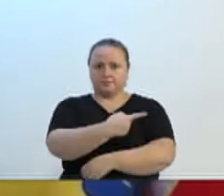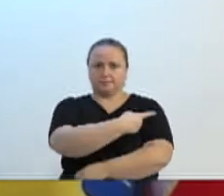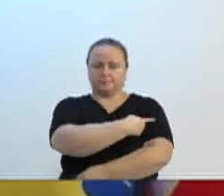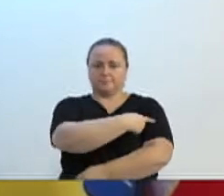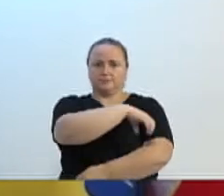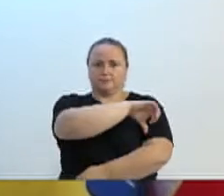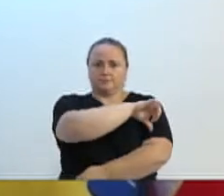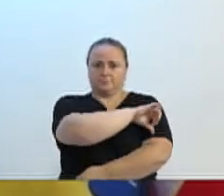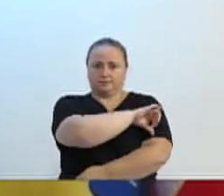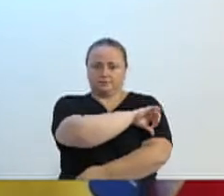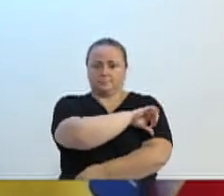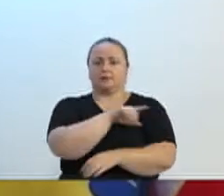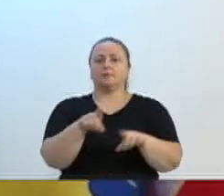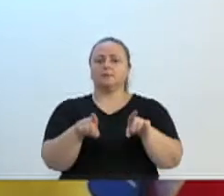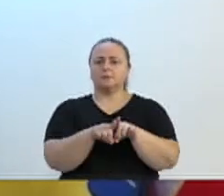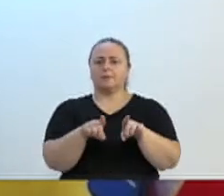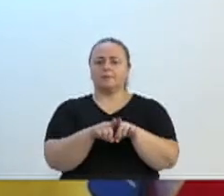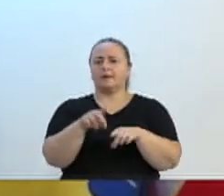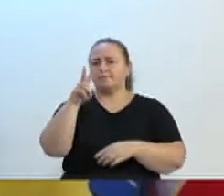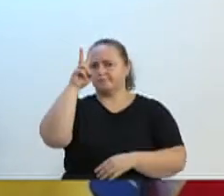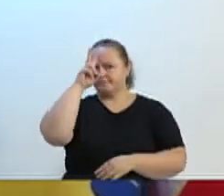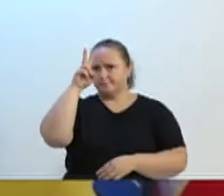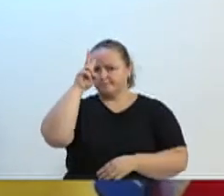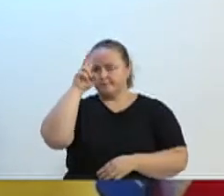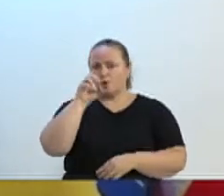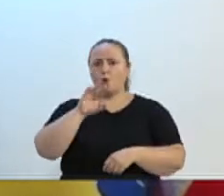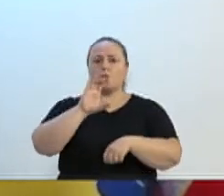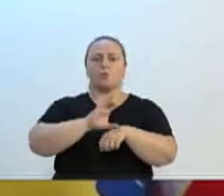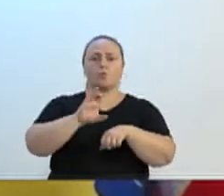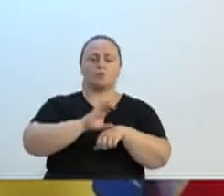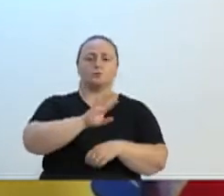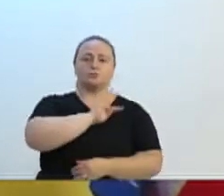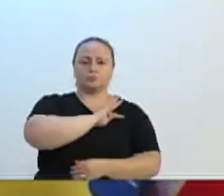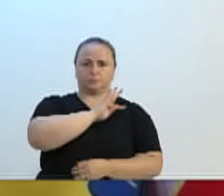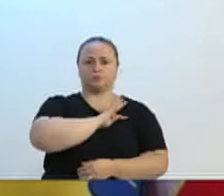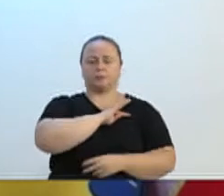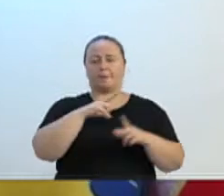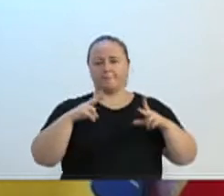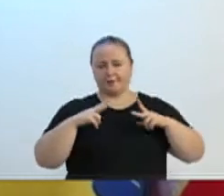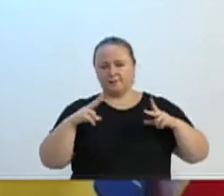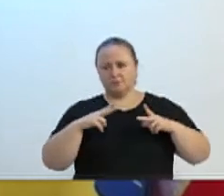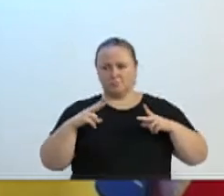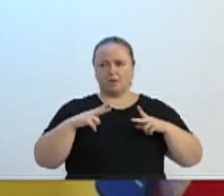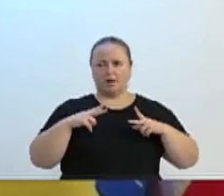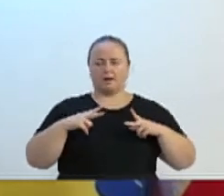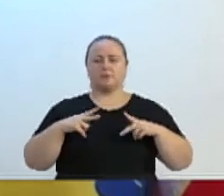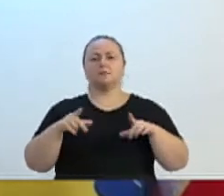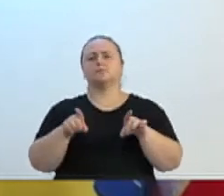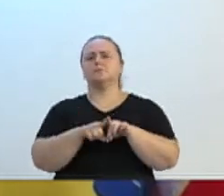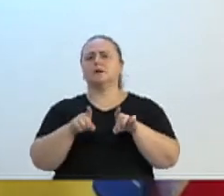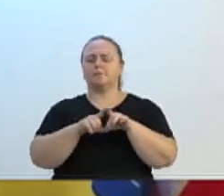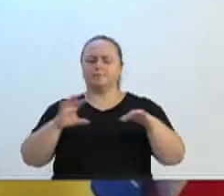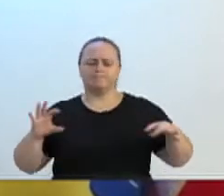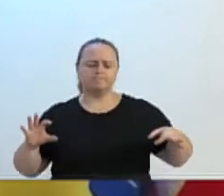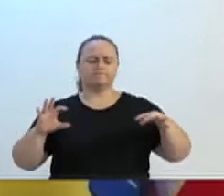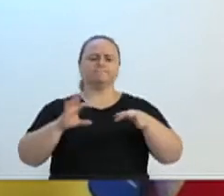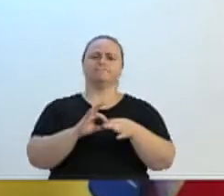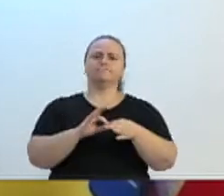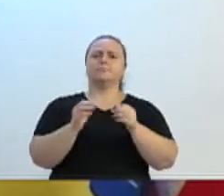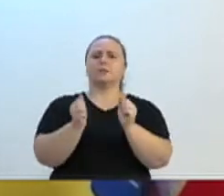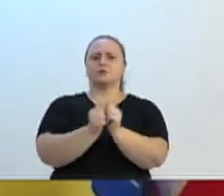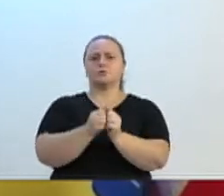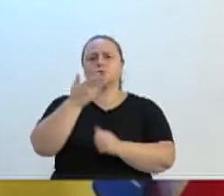médio, e também cursos técnicos da rede privada, somamos também junto com o grupo